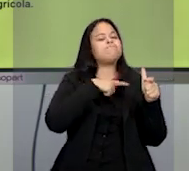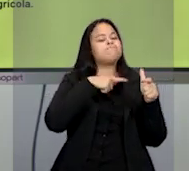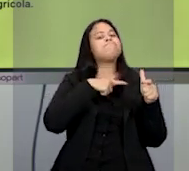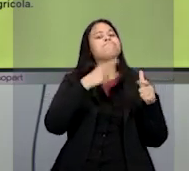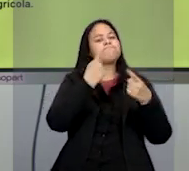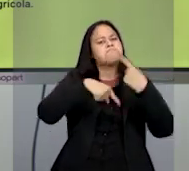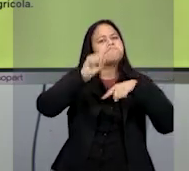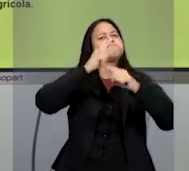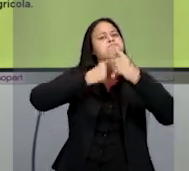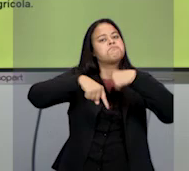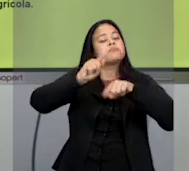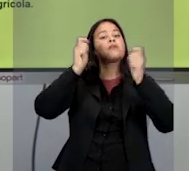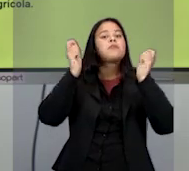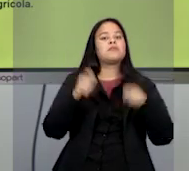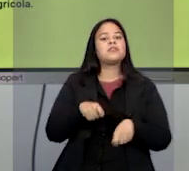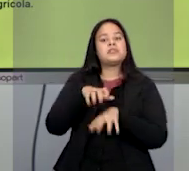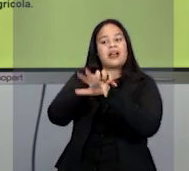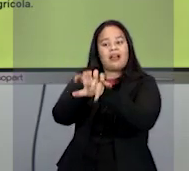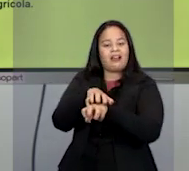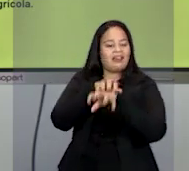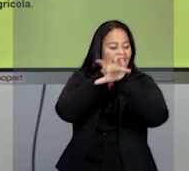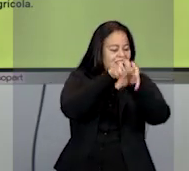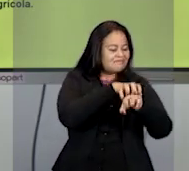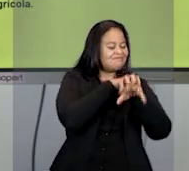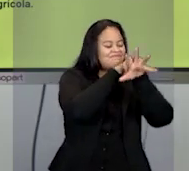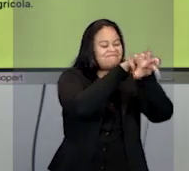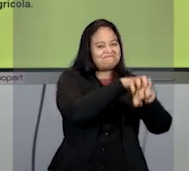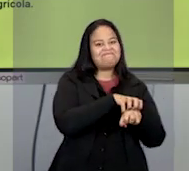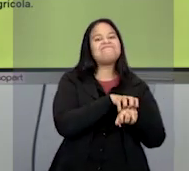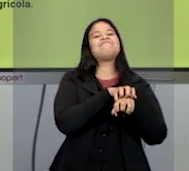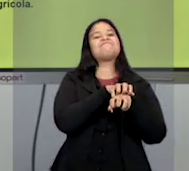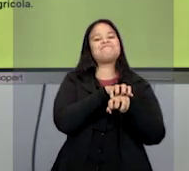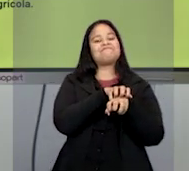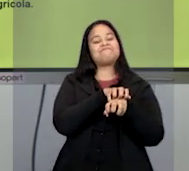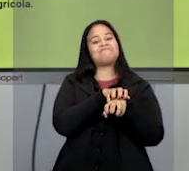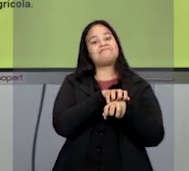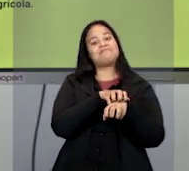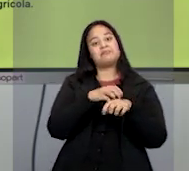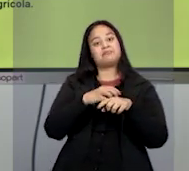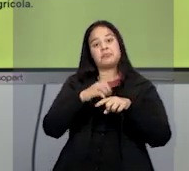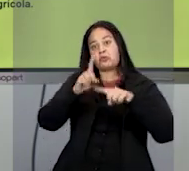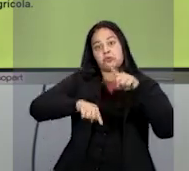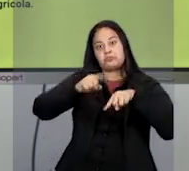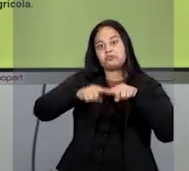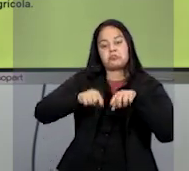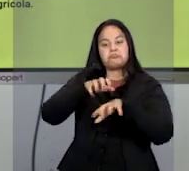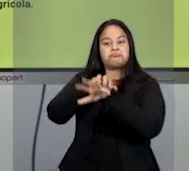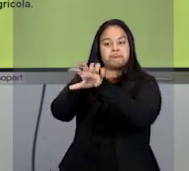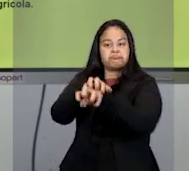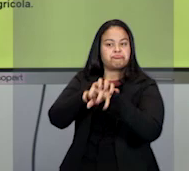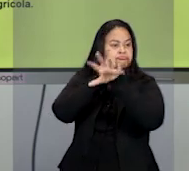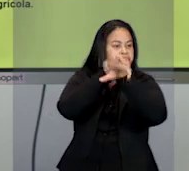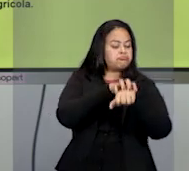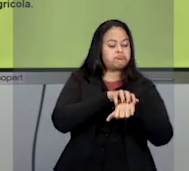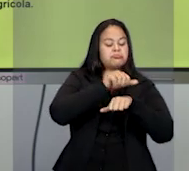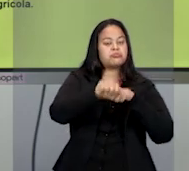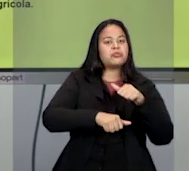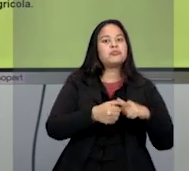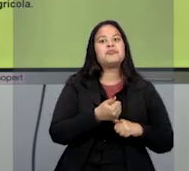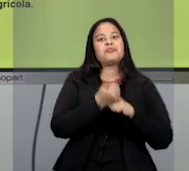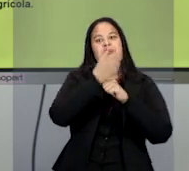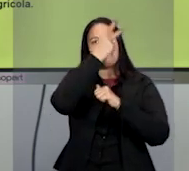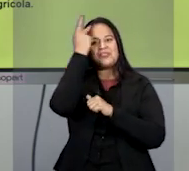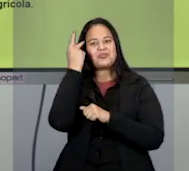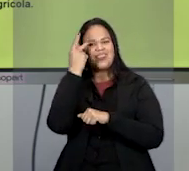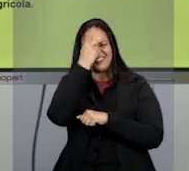por isso que precisa dessa mecanização, né? Ou seja, uma máquina ali, ela vai substituir várias pessoas ali,